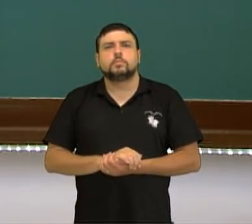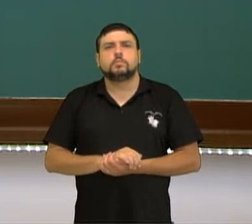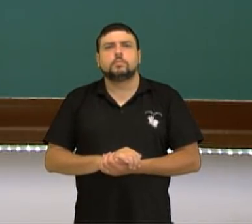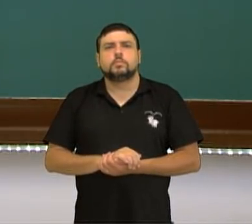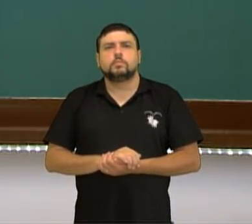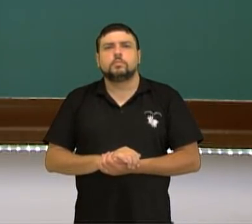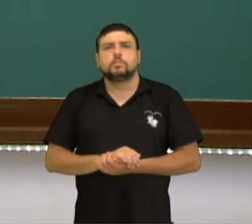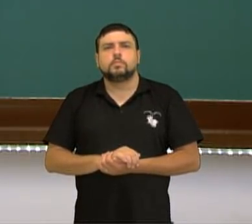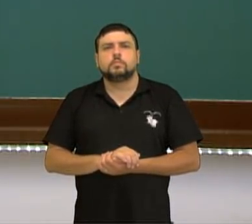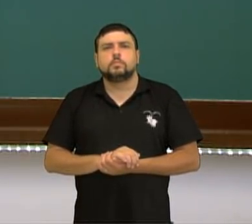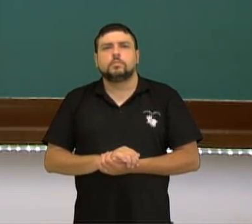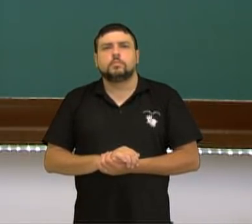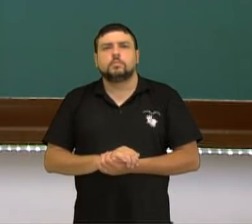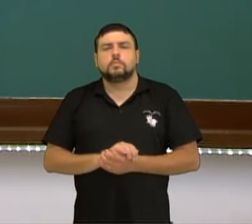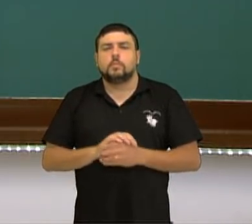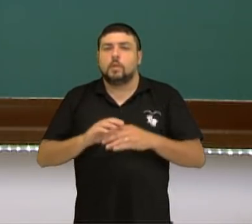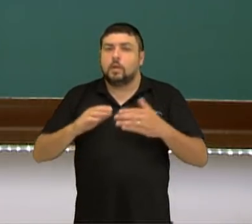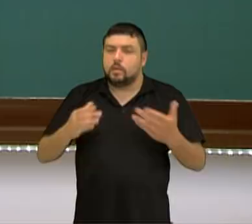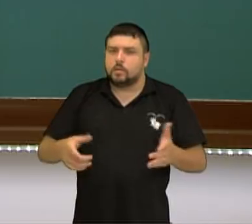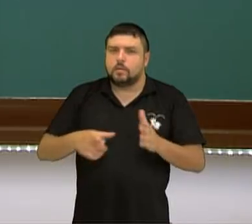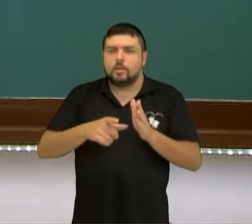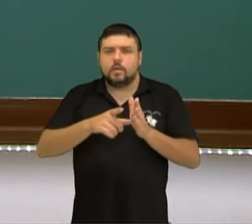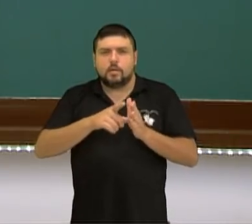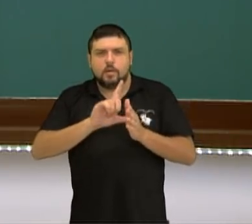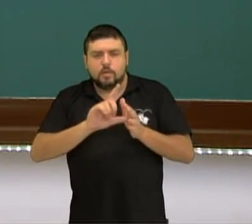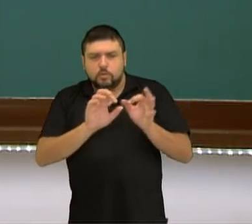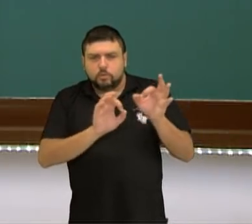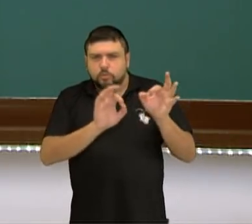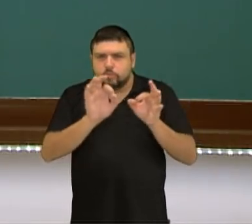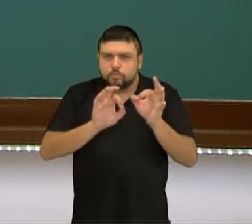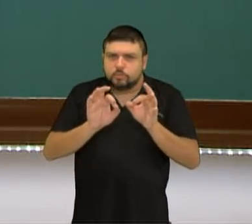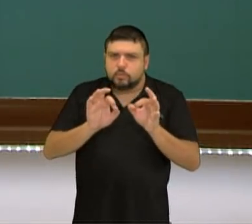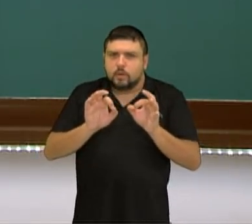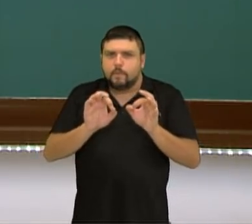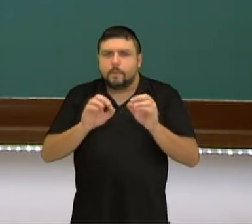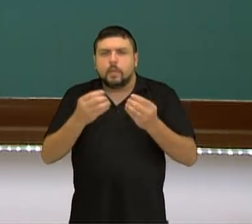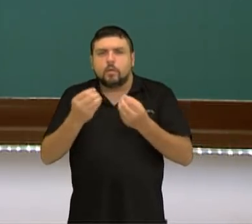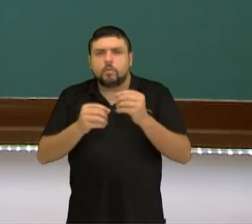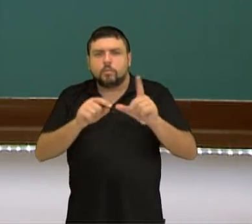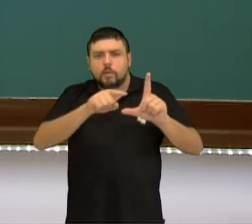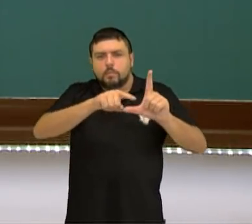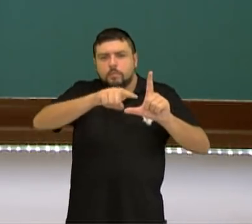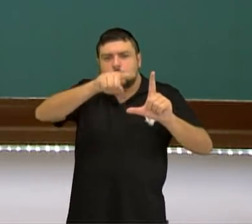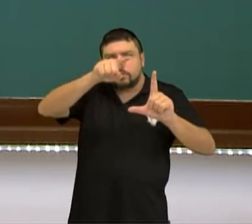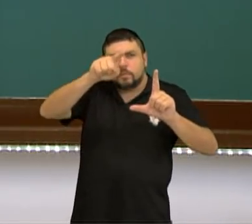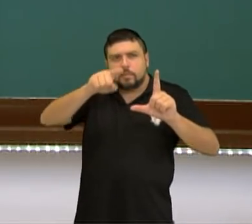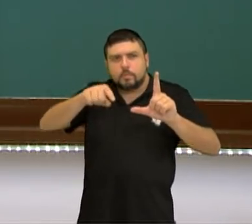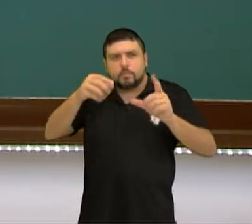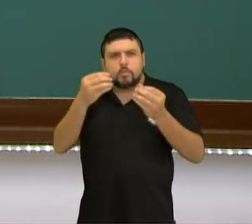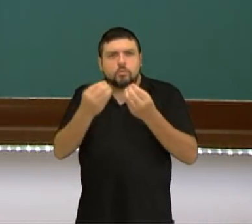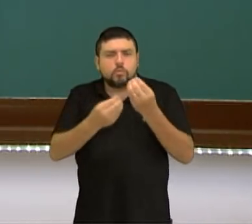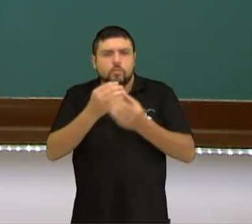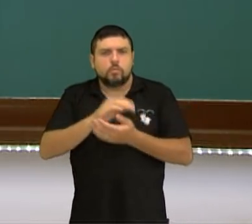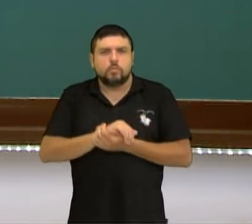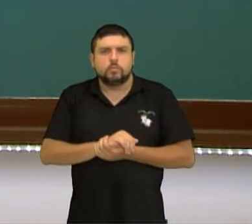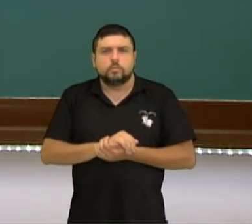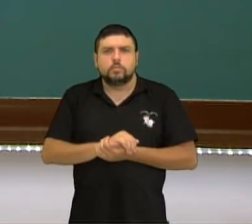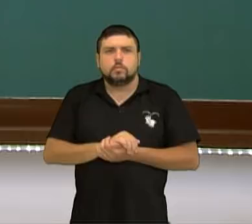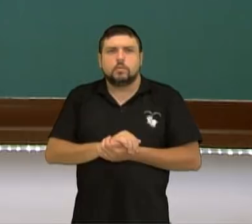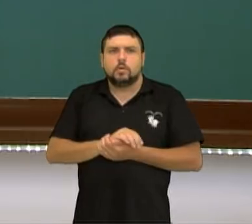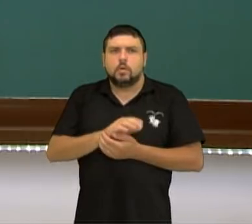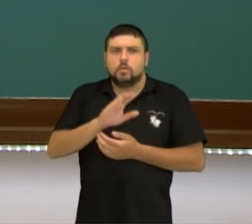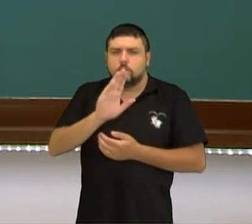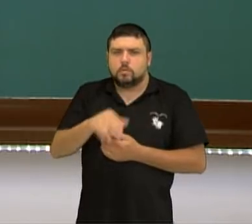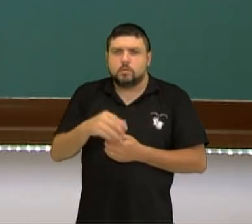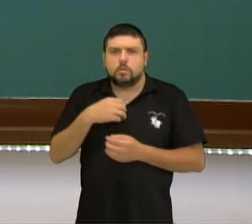Construindo o gráfico, então, de acordo com aqueles três passos. Já escolhi os valores de domínio, já calculei o conjunto imagem, né, os valores de